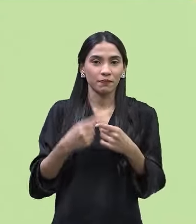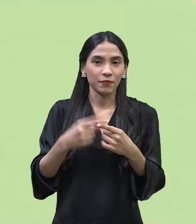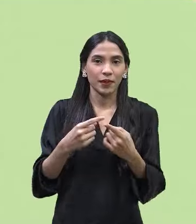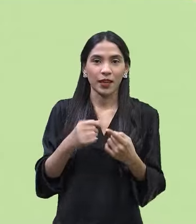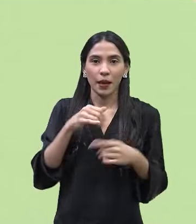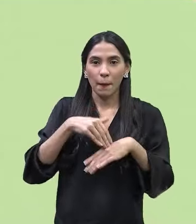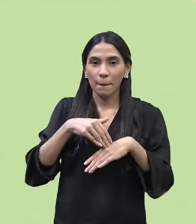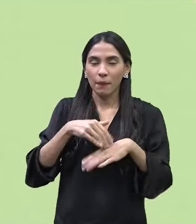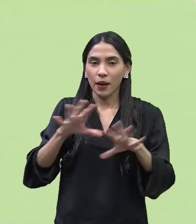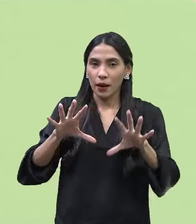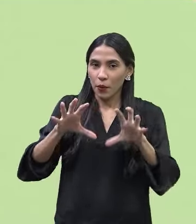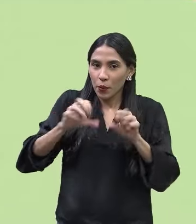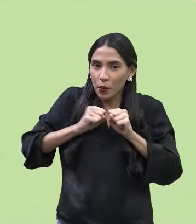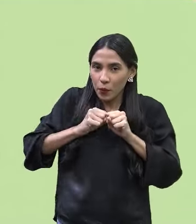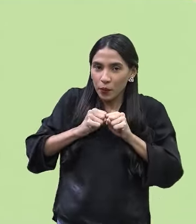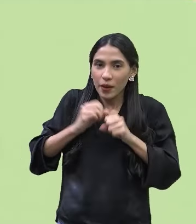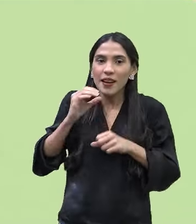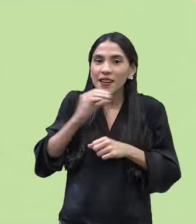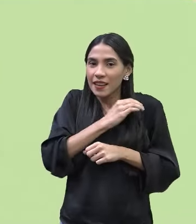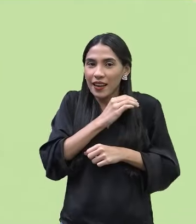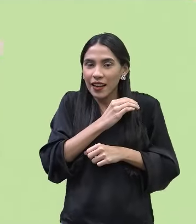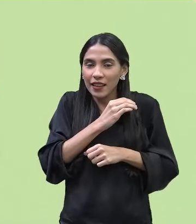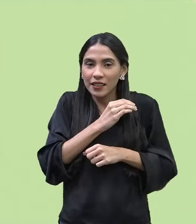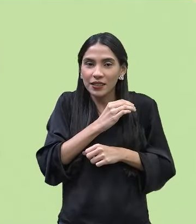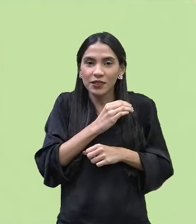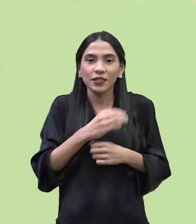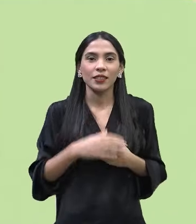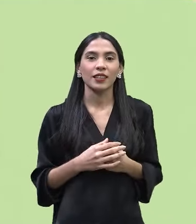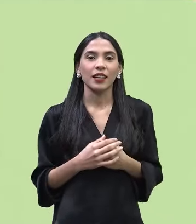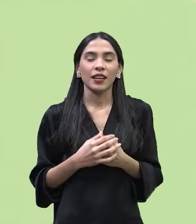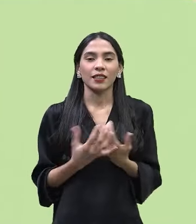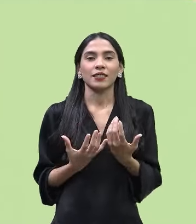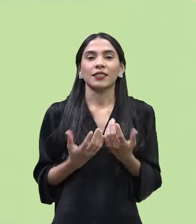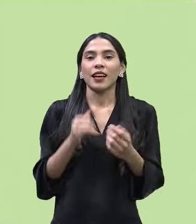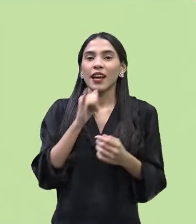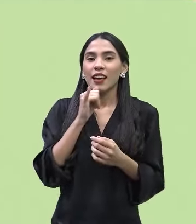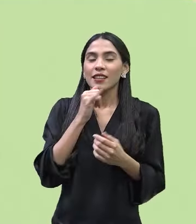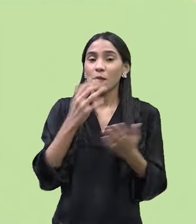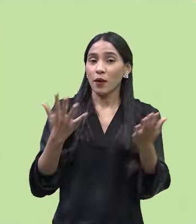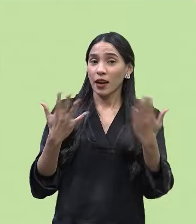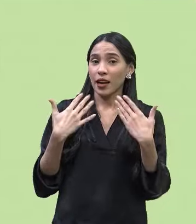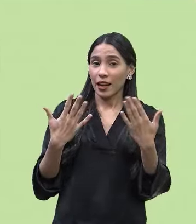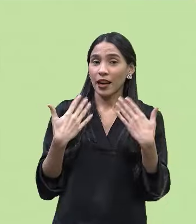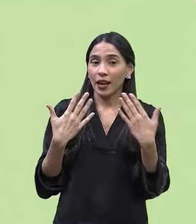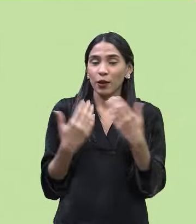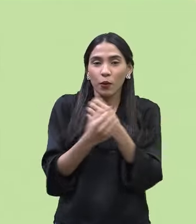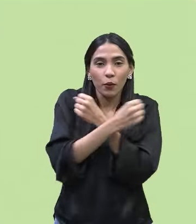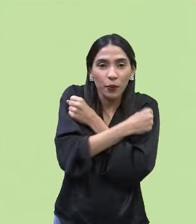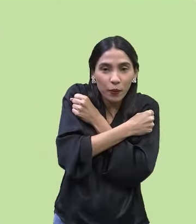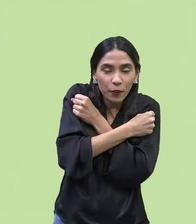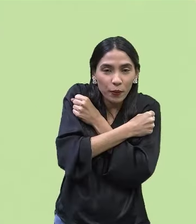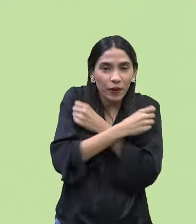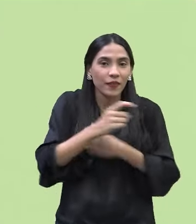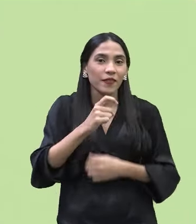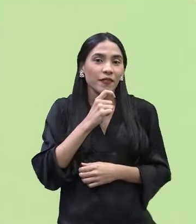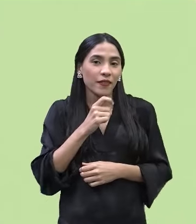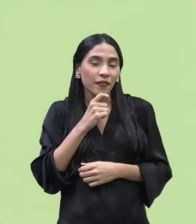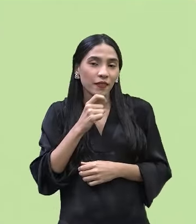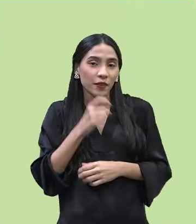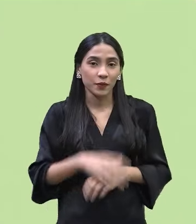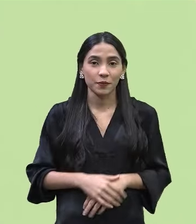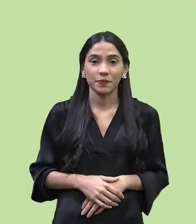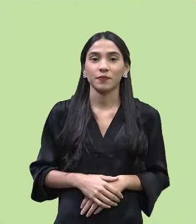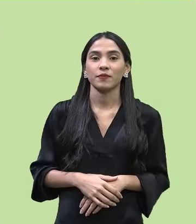por ser mais quente, ele vai transferir o calor que ele tem para a Bella, que está com frio, Então